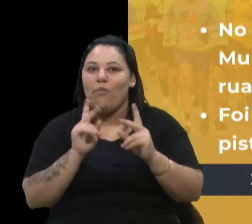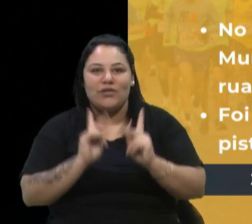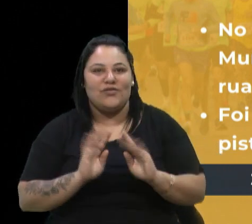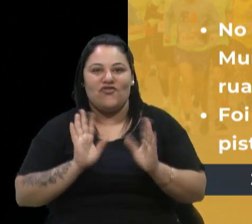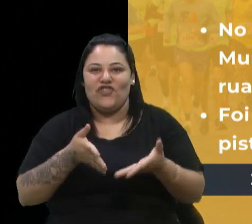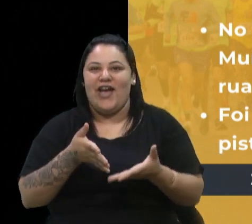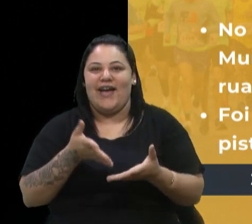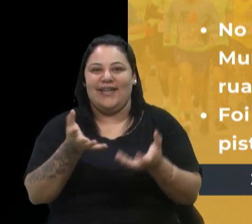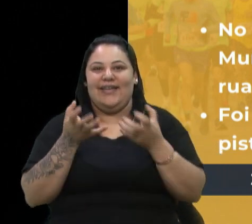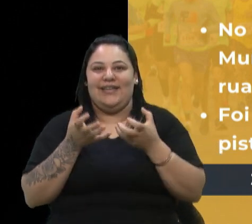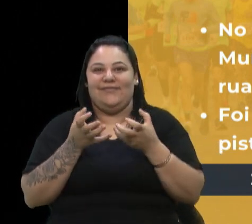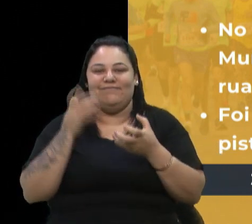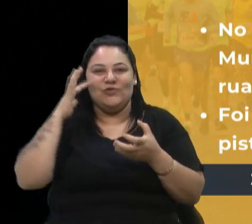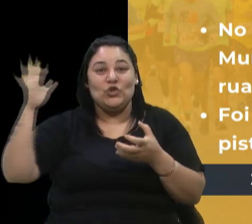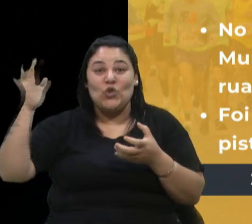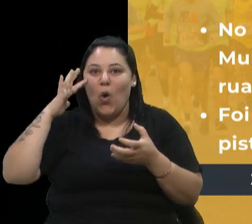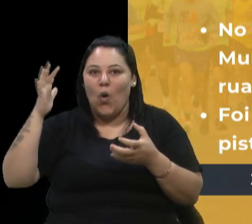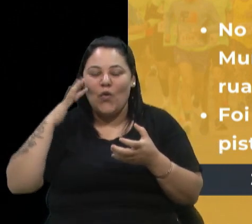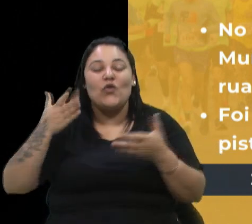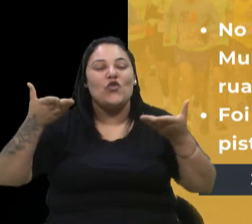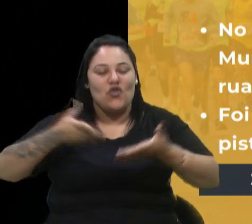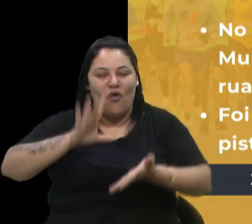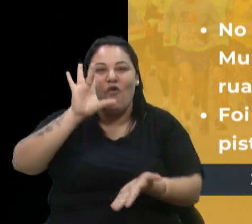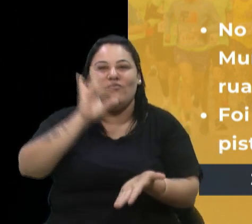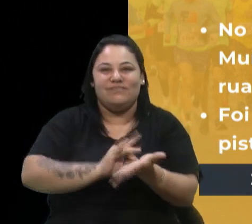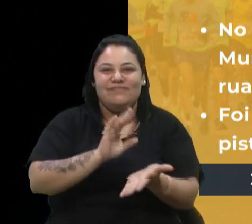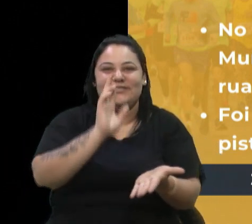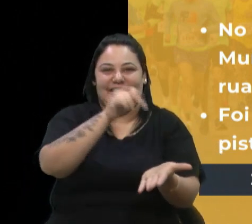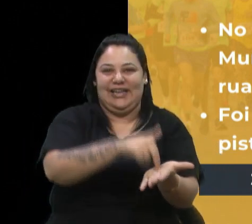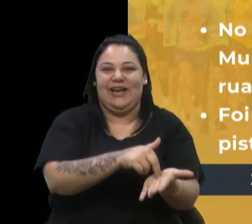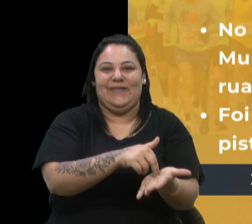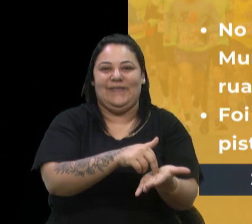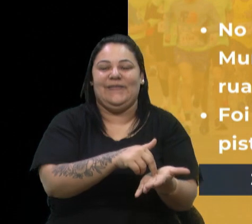que hoje é realidade.